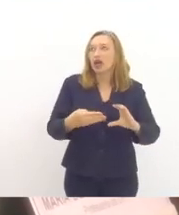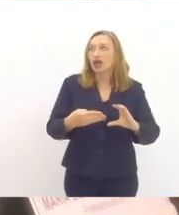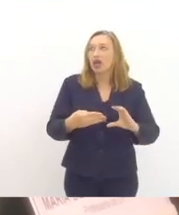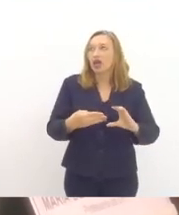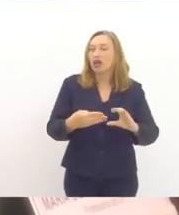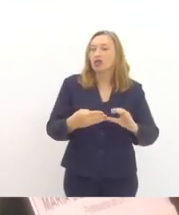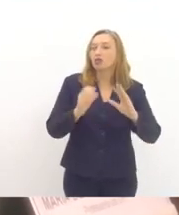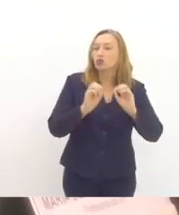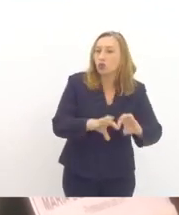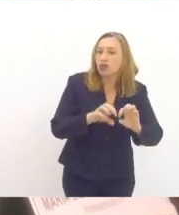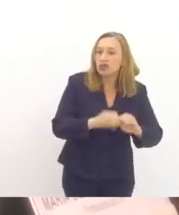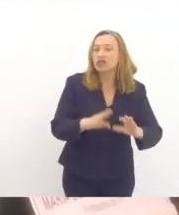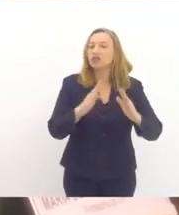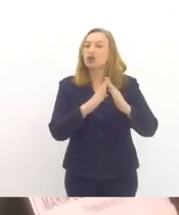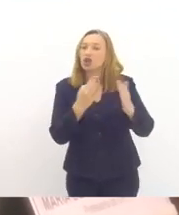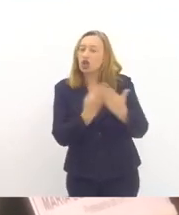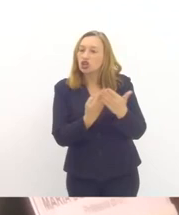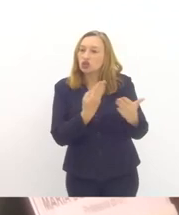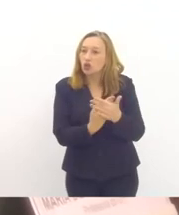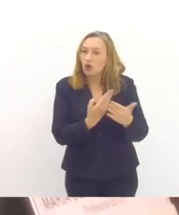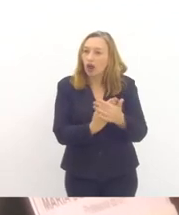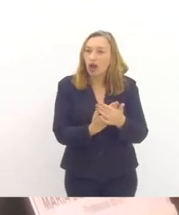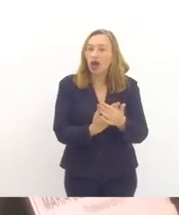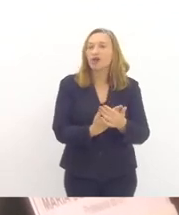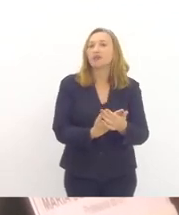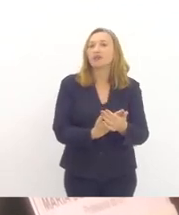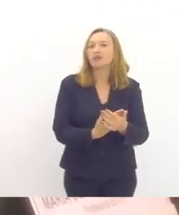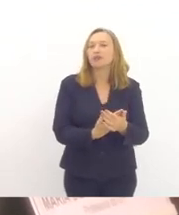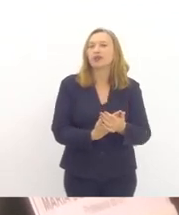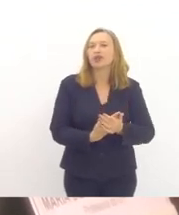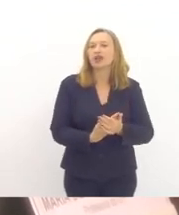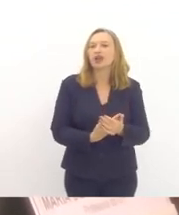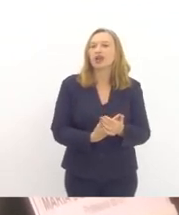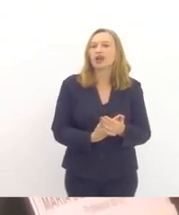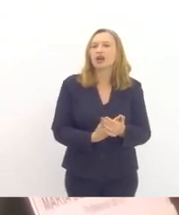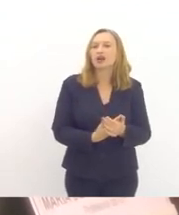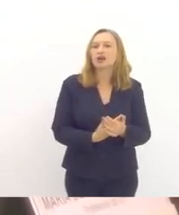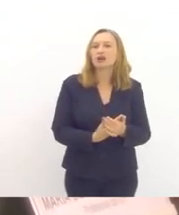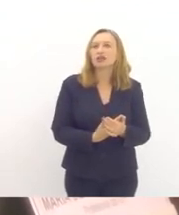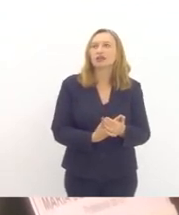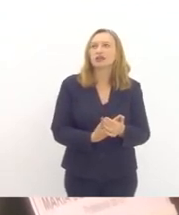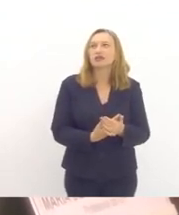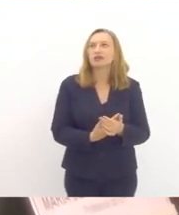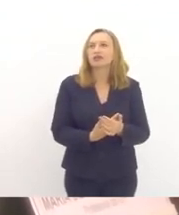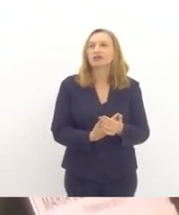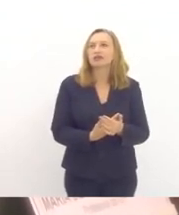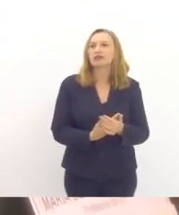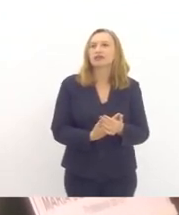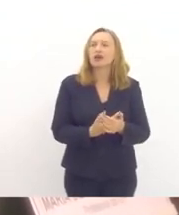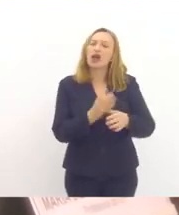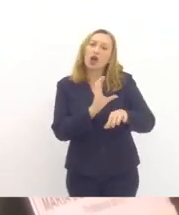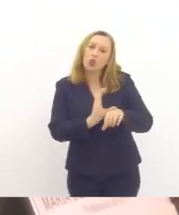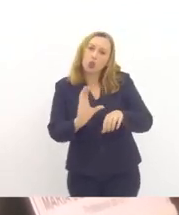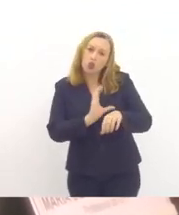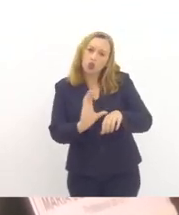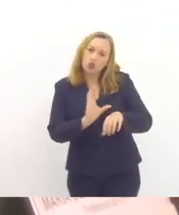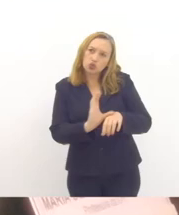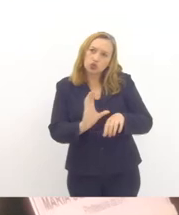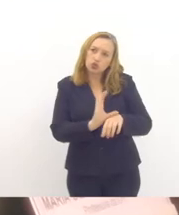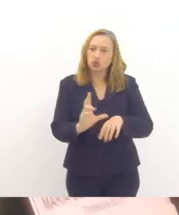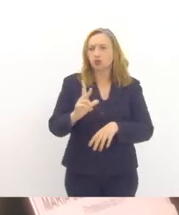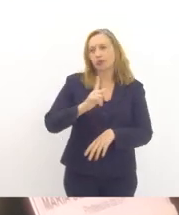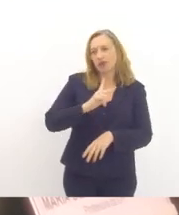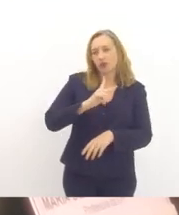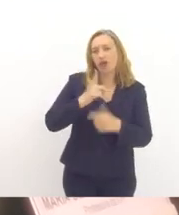para a cidadania, constituindo-se mais como algo aproximado a cursos privados de